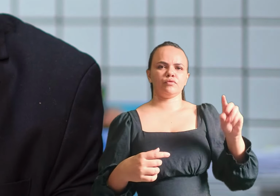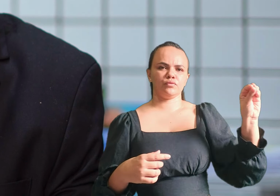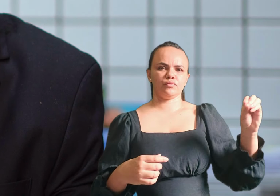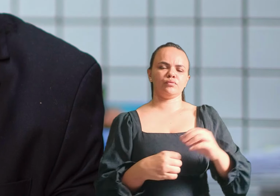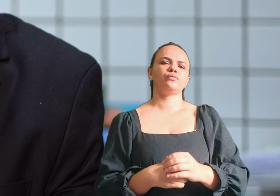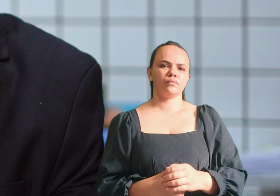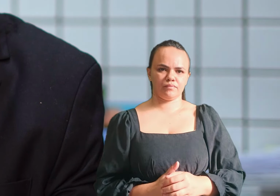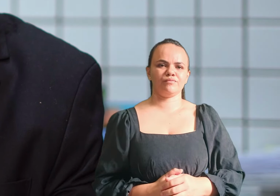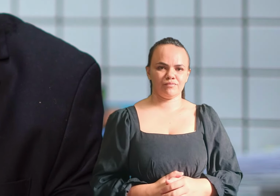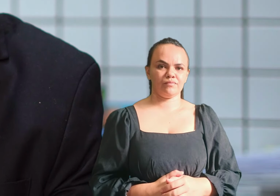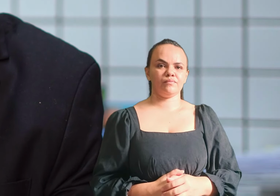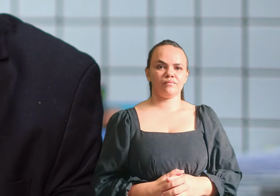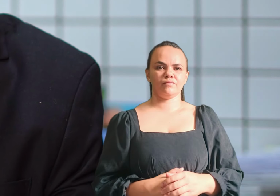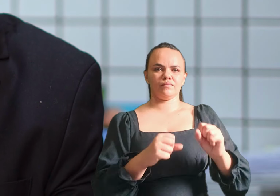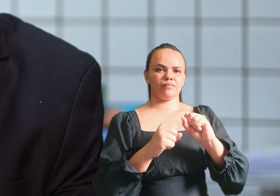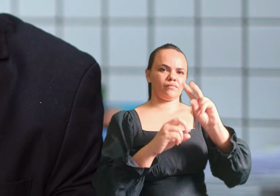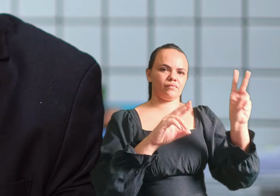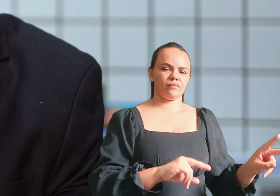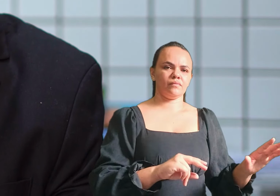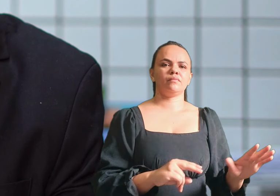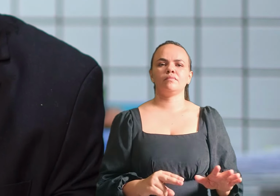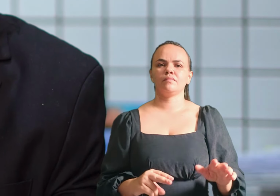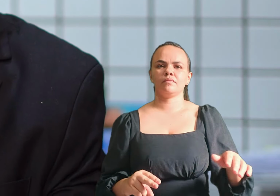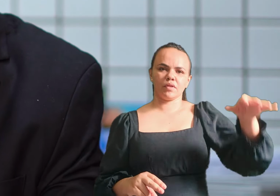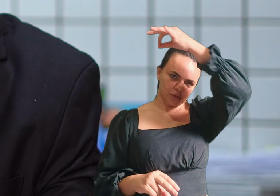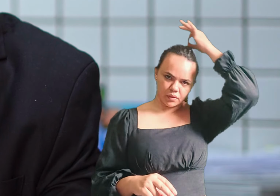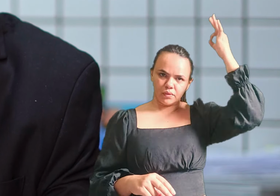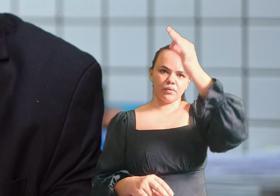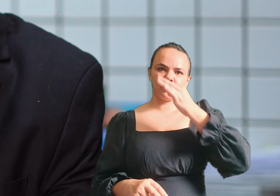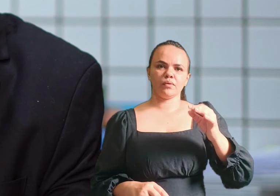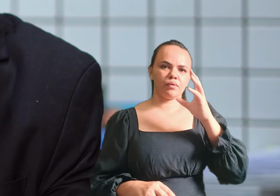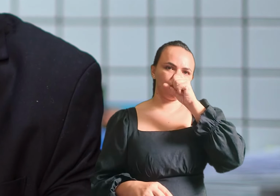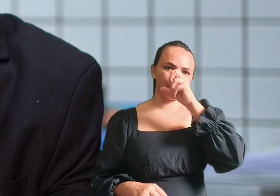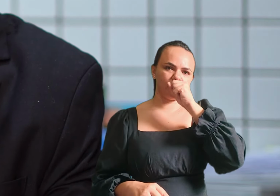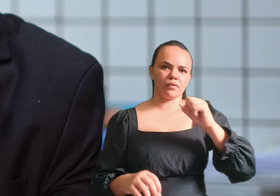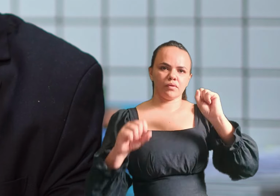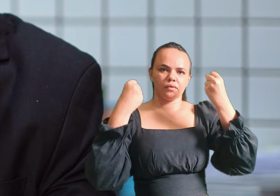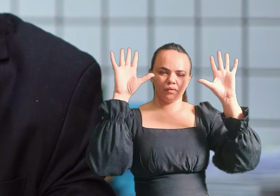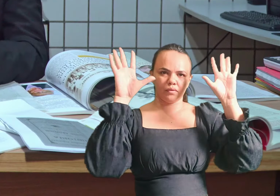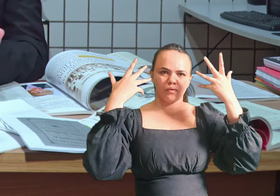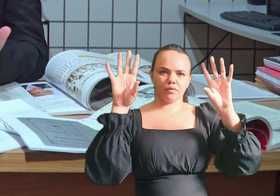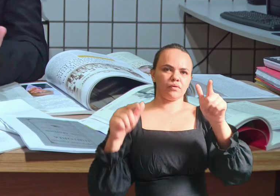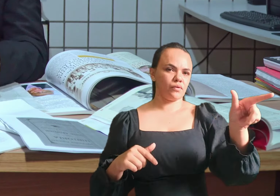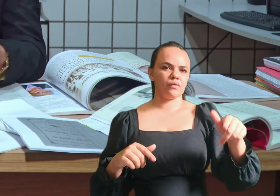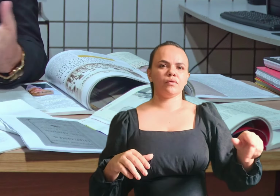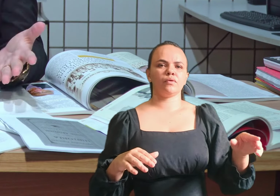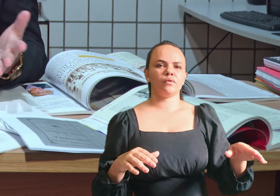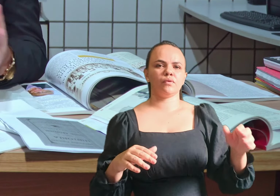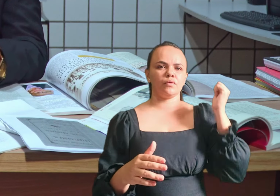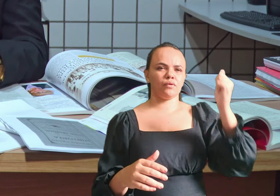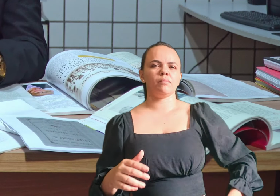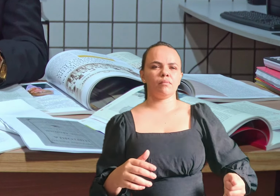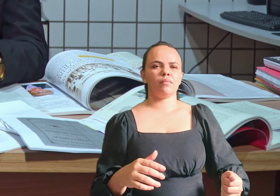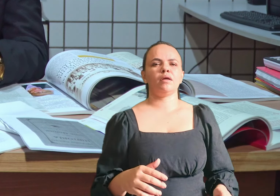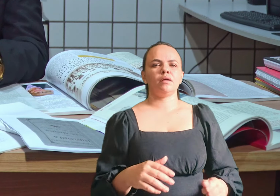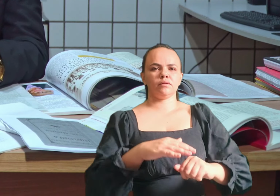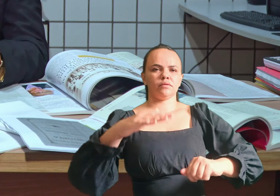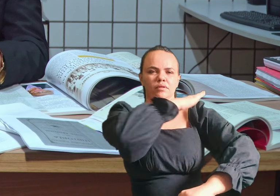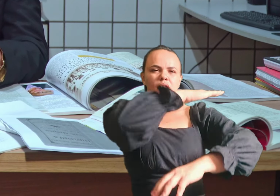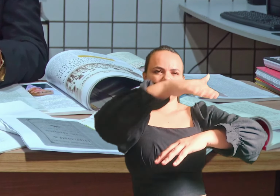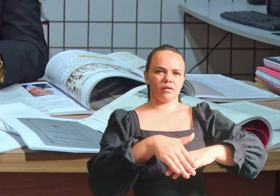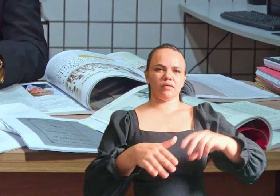desci uma serra de caminhão para fazer a matança do Judas no Pé da Serra em outros